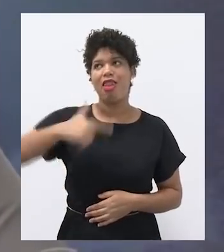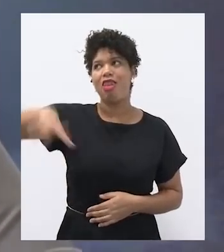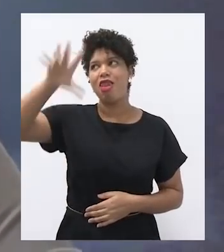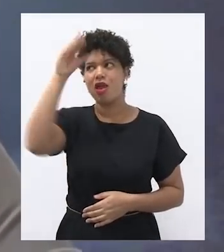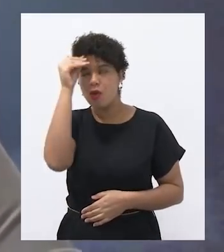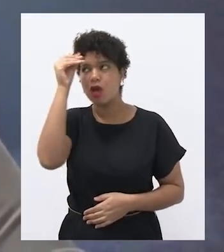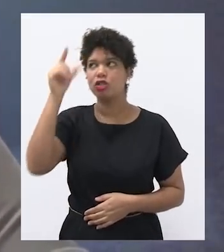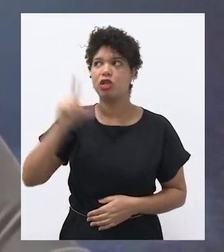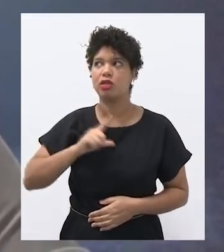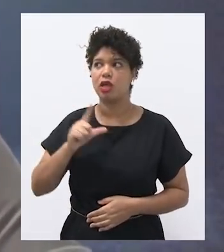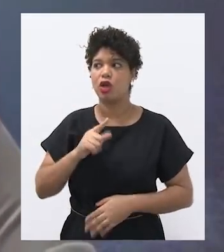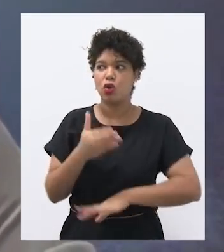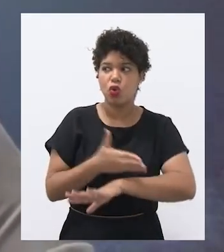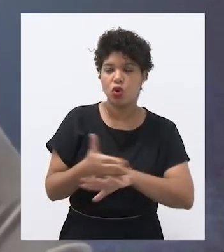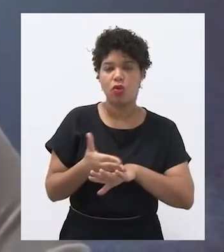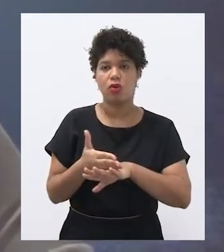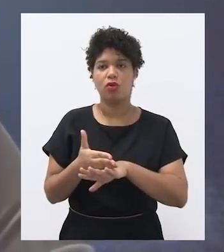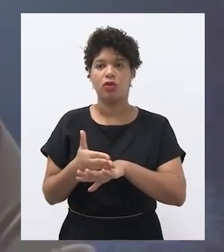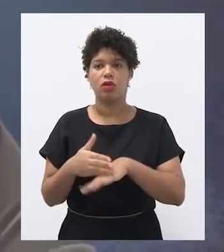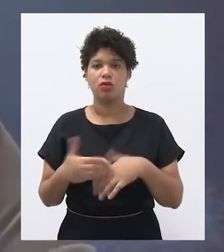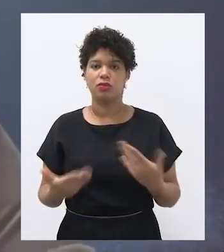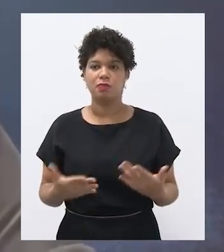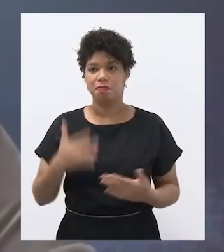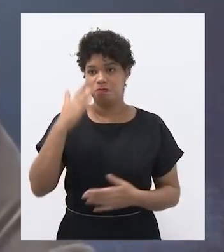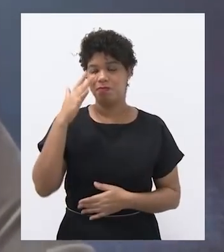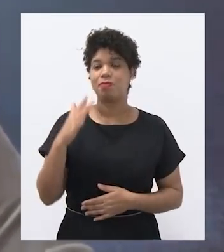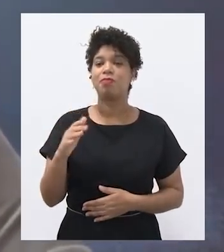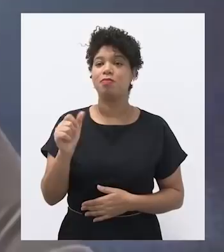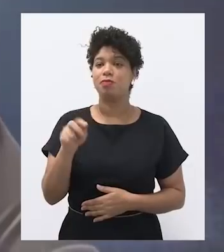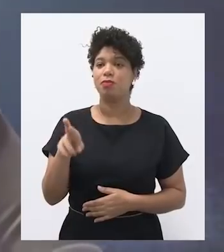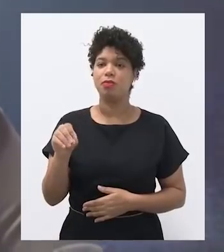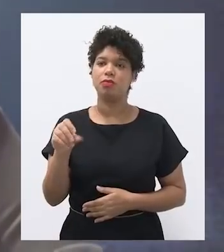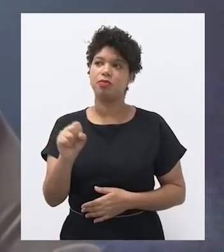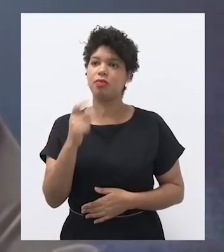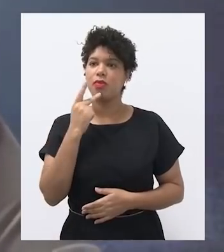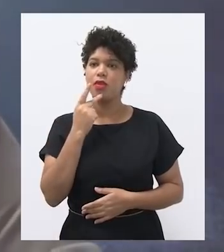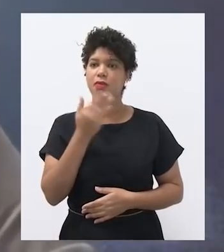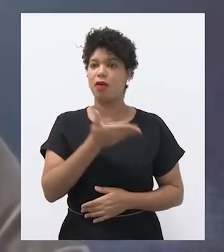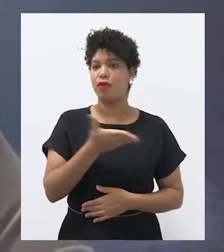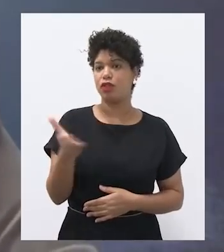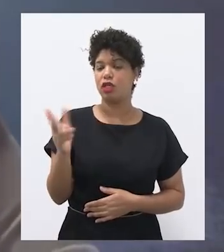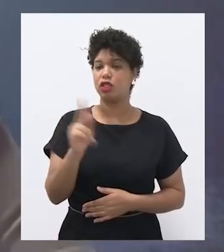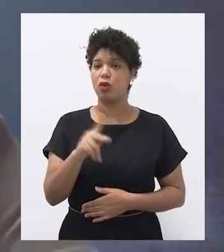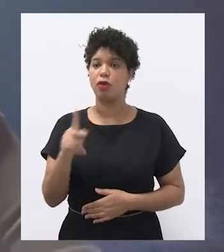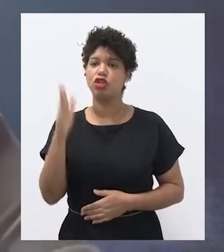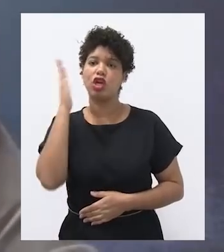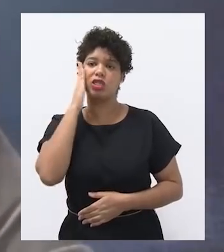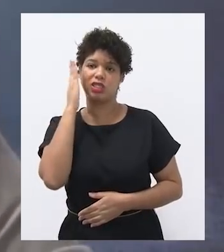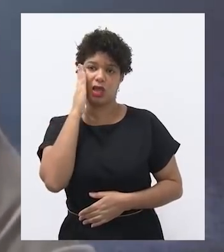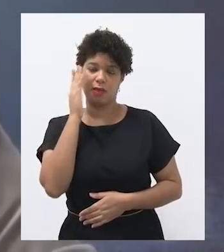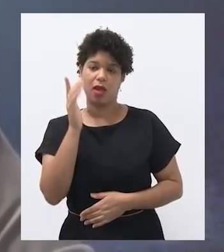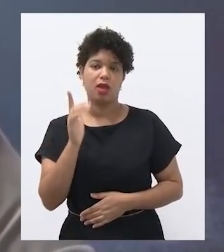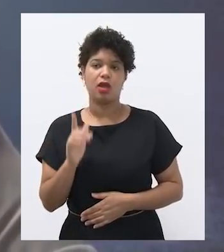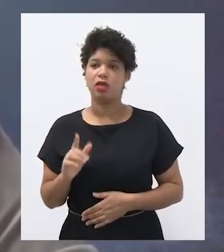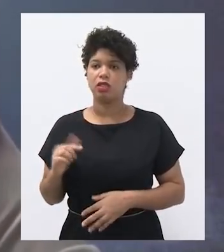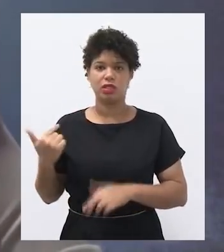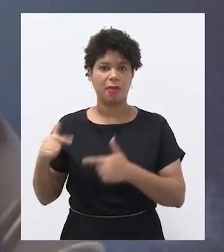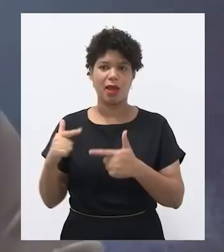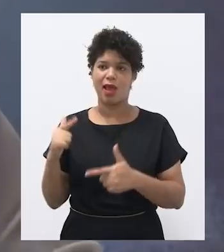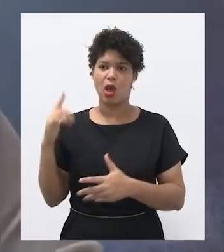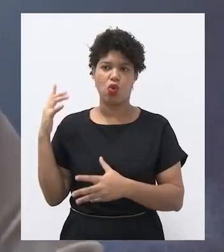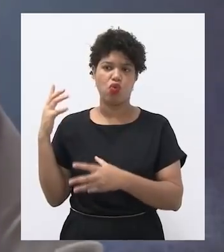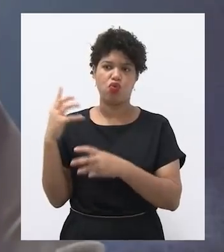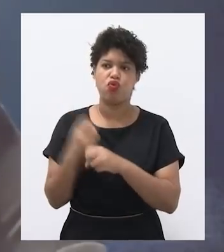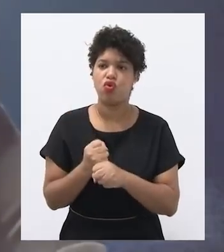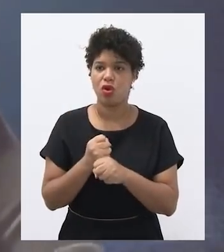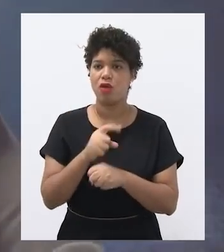ser adotada. Bom, o abelhudo do Carlos Aros está dizendo para um bando de professor que sabe fazer muito bem o que fazem há X anos, que